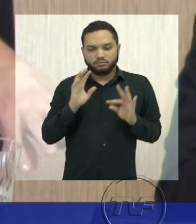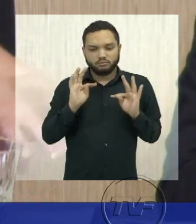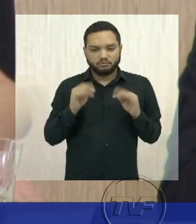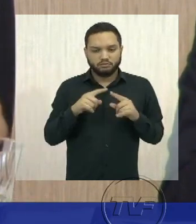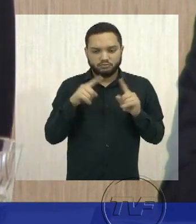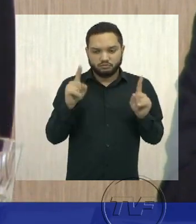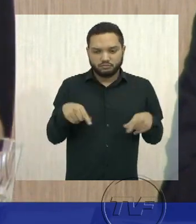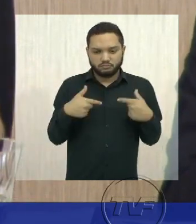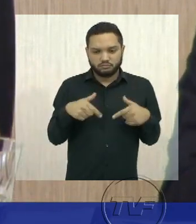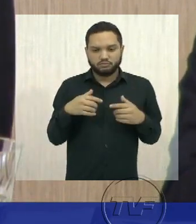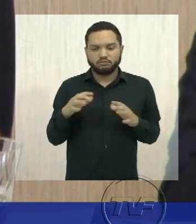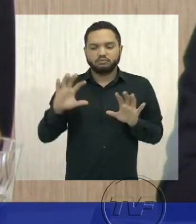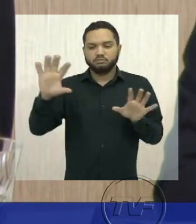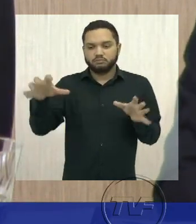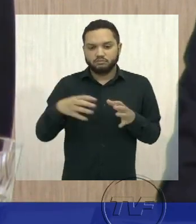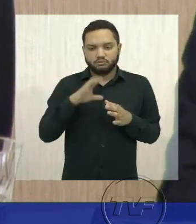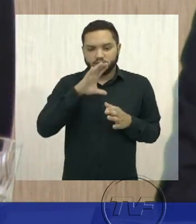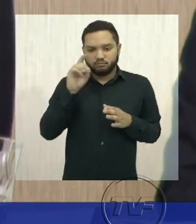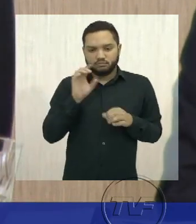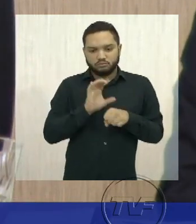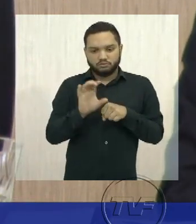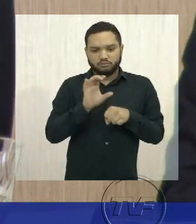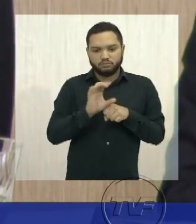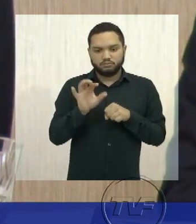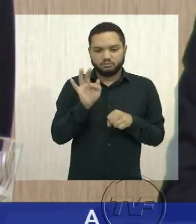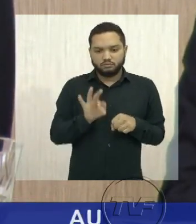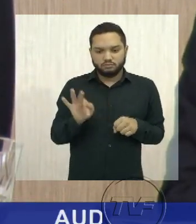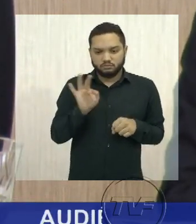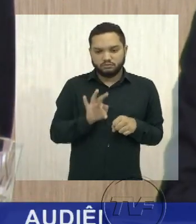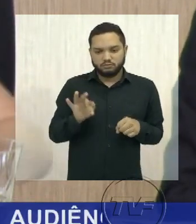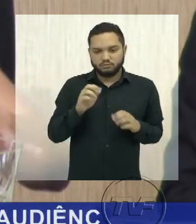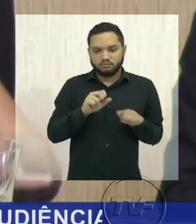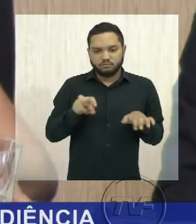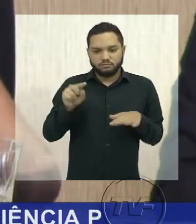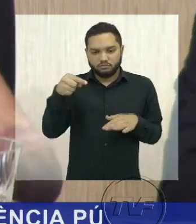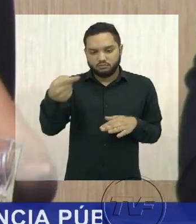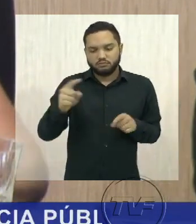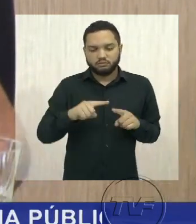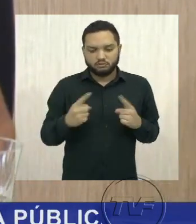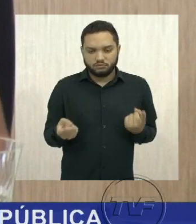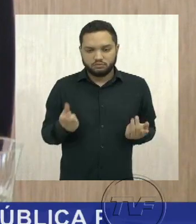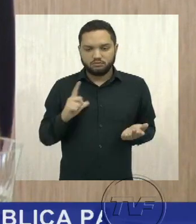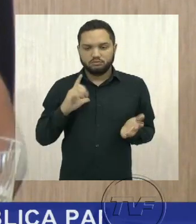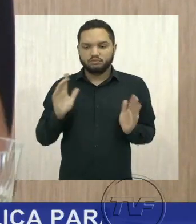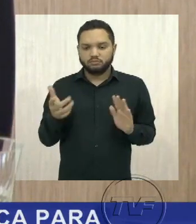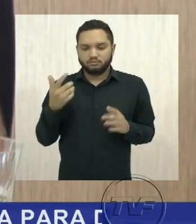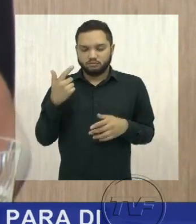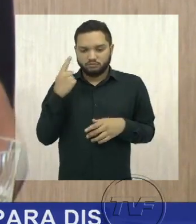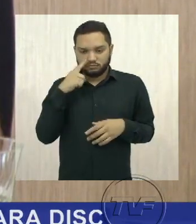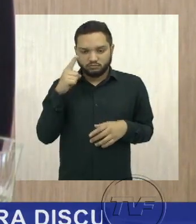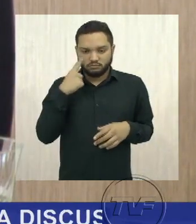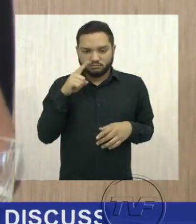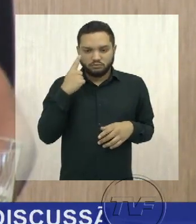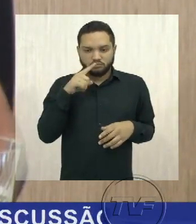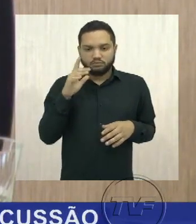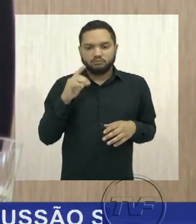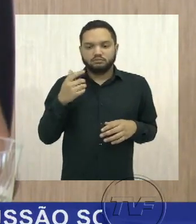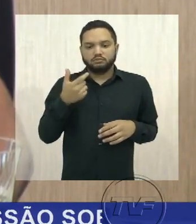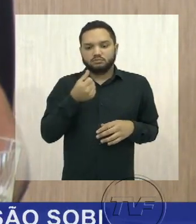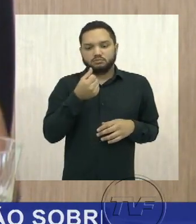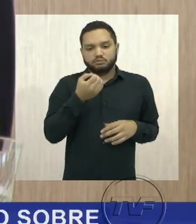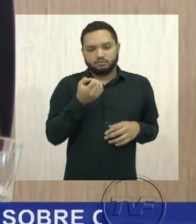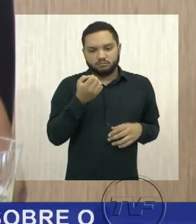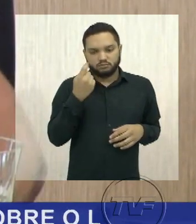trabalho, vamos nos reunir com os coordenadores de curso das faculdades na semana que vem, mas a gente já tem estagiário. Hoje nós dispomos de quase